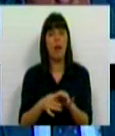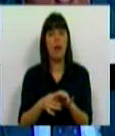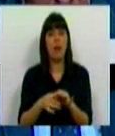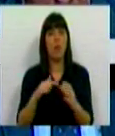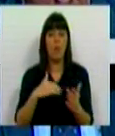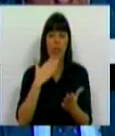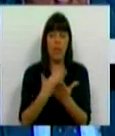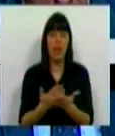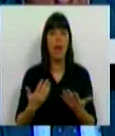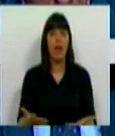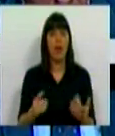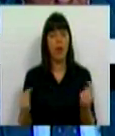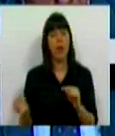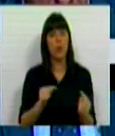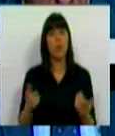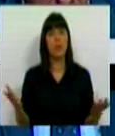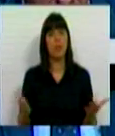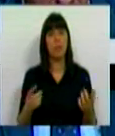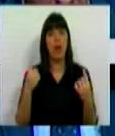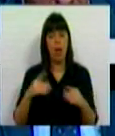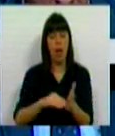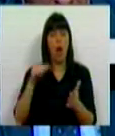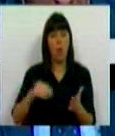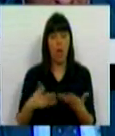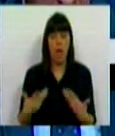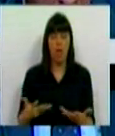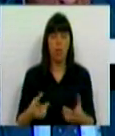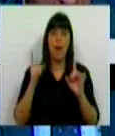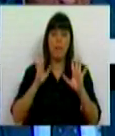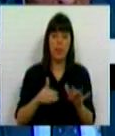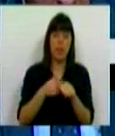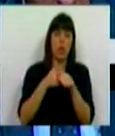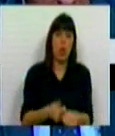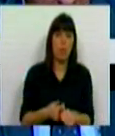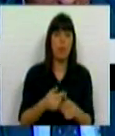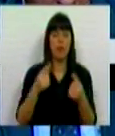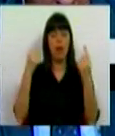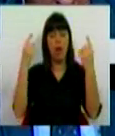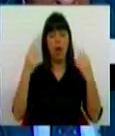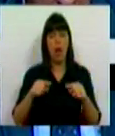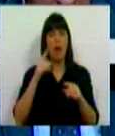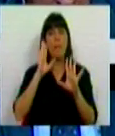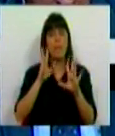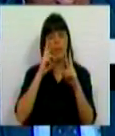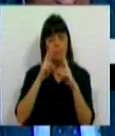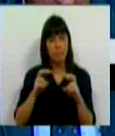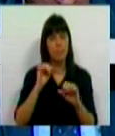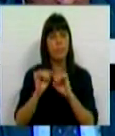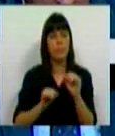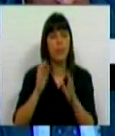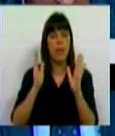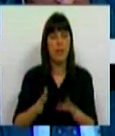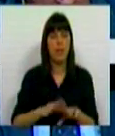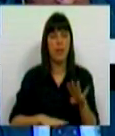e relativamente ao que dei neste debate. Há contratos que estão em vigor, que têm que ser cumpridos. Há uma prospeção que deve ser feita, que deve ser